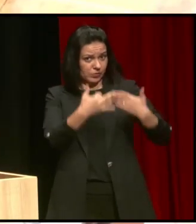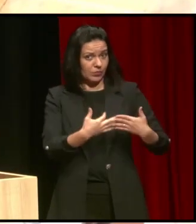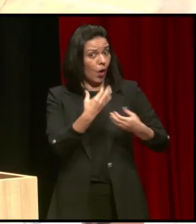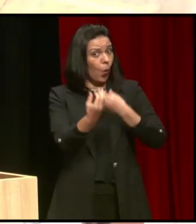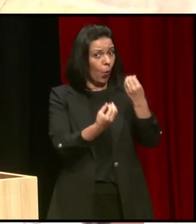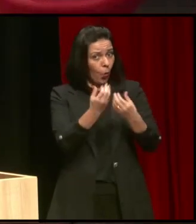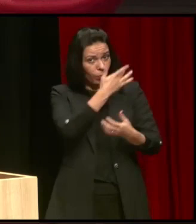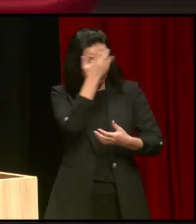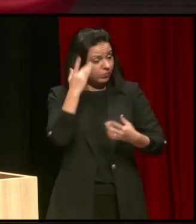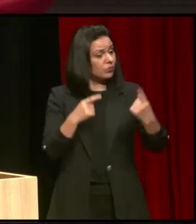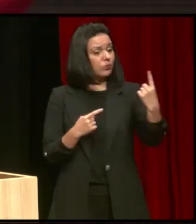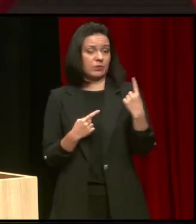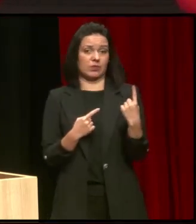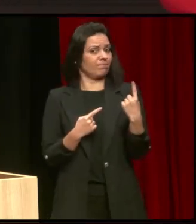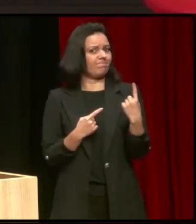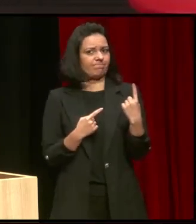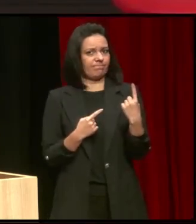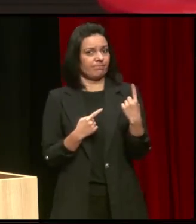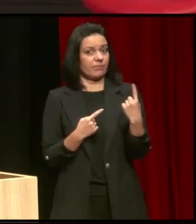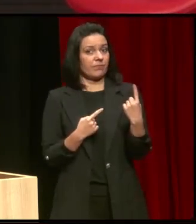tipo de ministério que a igreja faz.